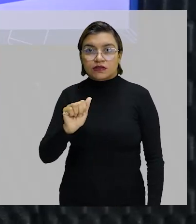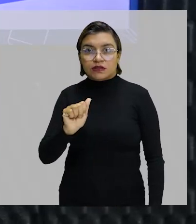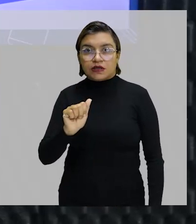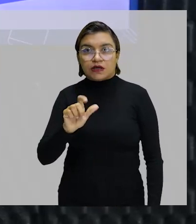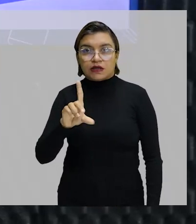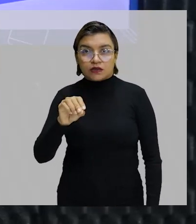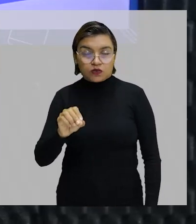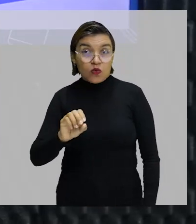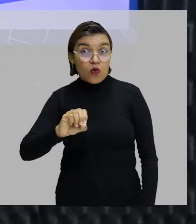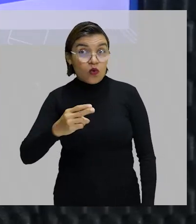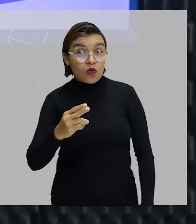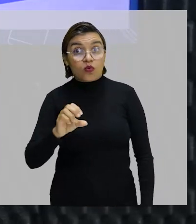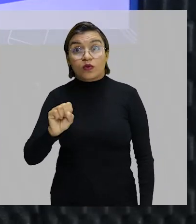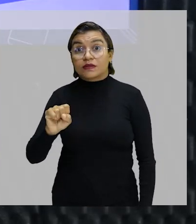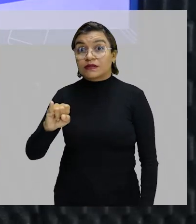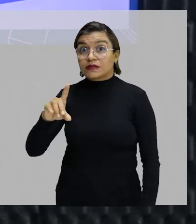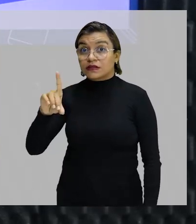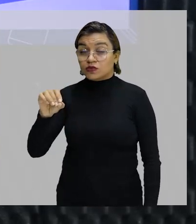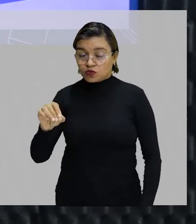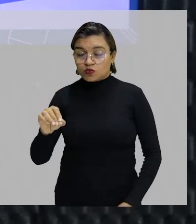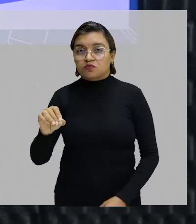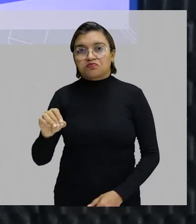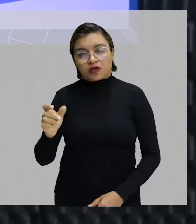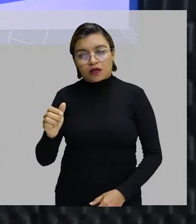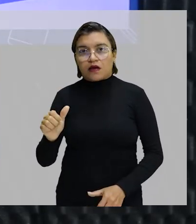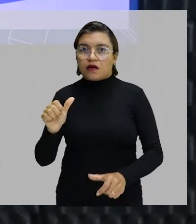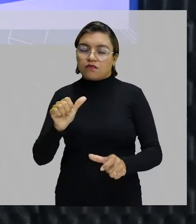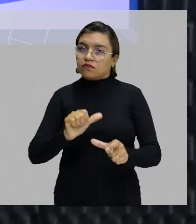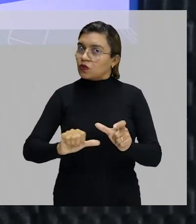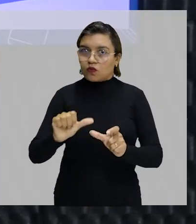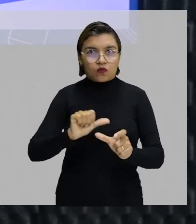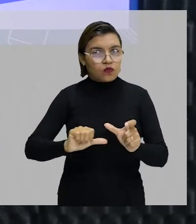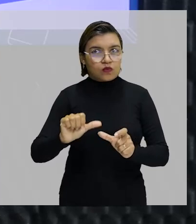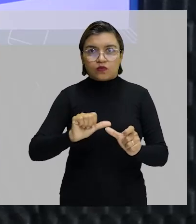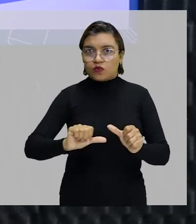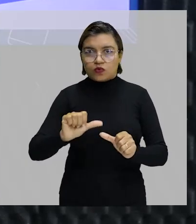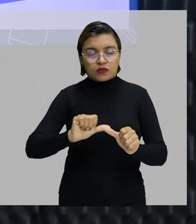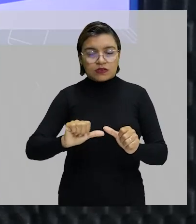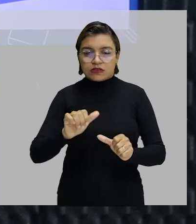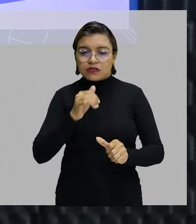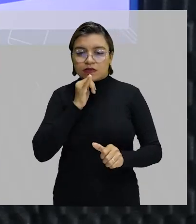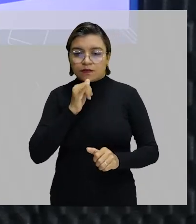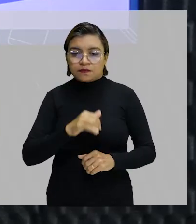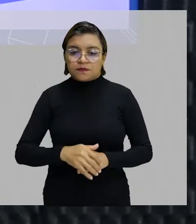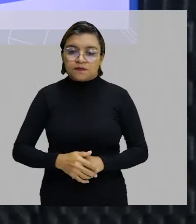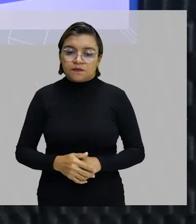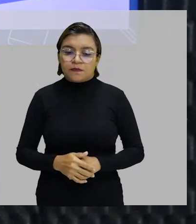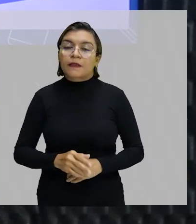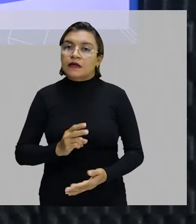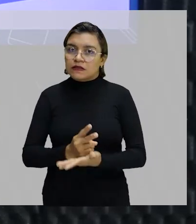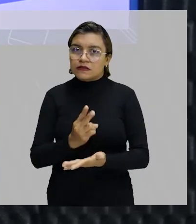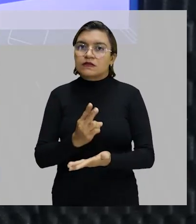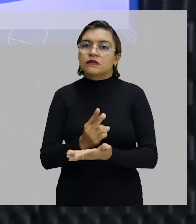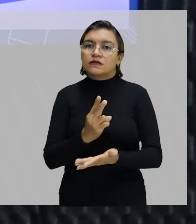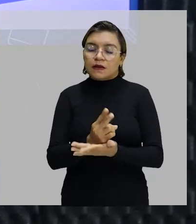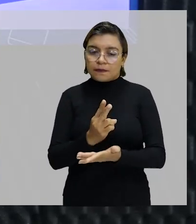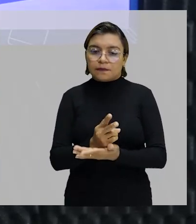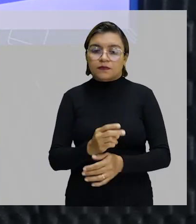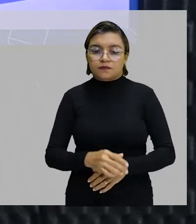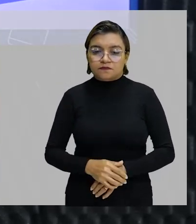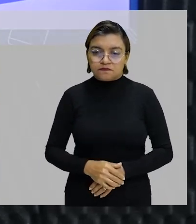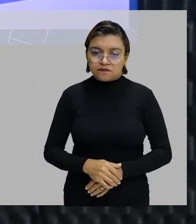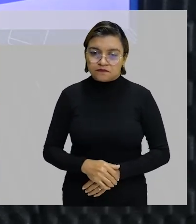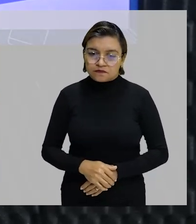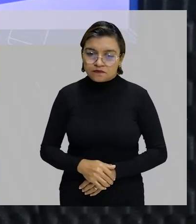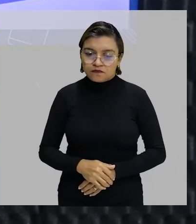bom? E ele é invariável independente da pessoa. Pode ser primeira, segunda, terceira, singular ou plural, ele sempre vai ficar do mesmo jeito.